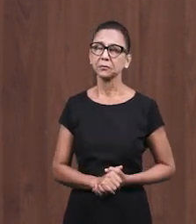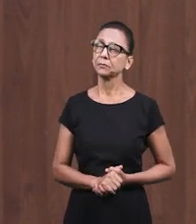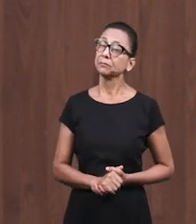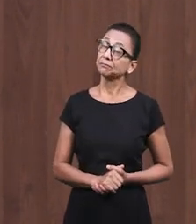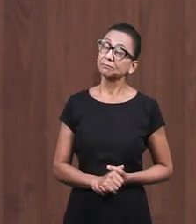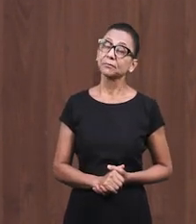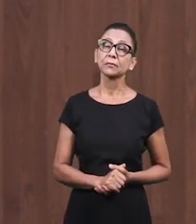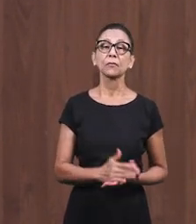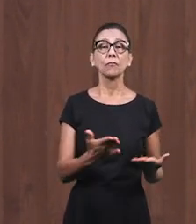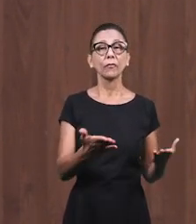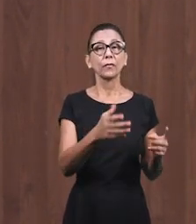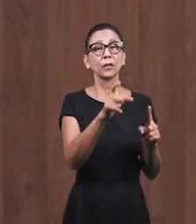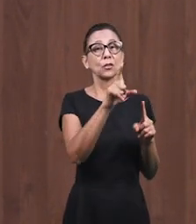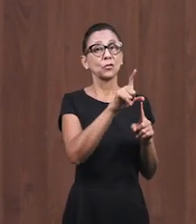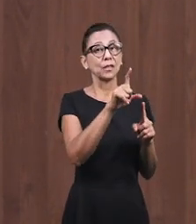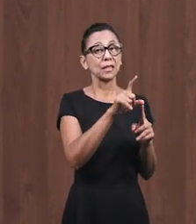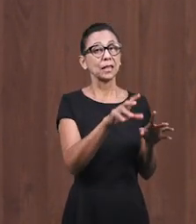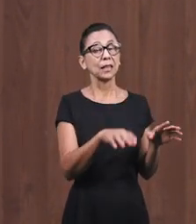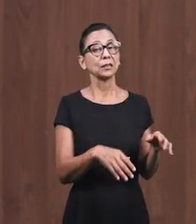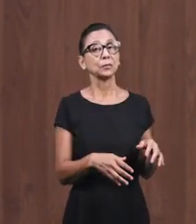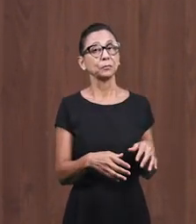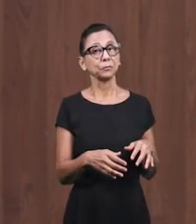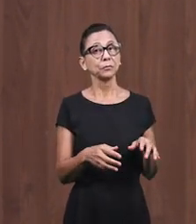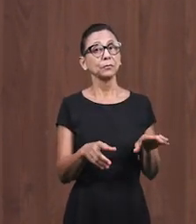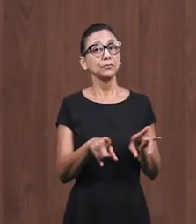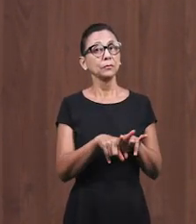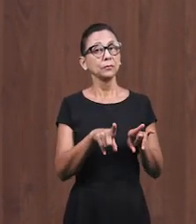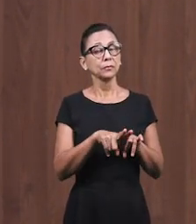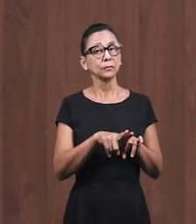adversário tentou Jesus.